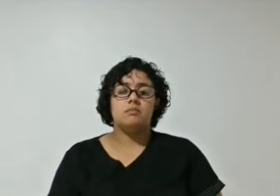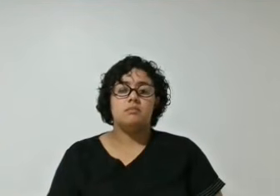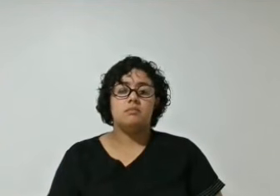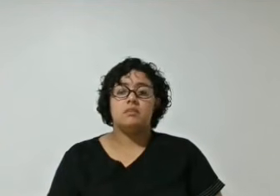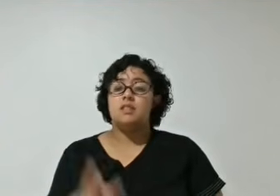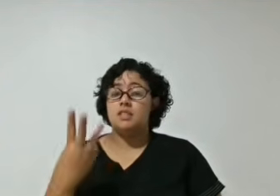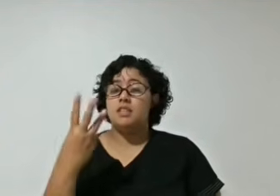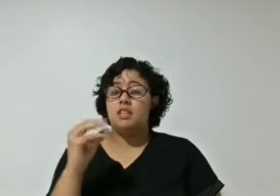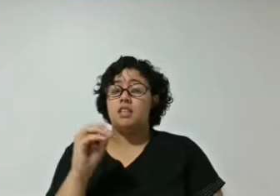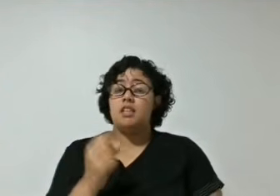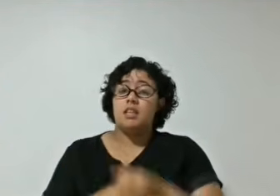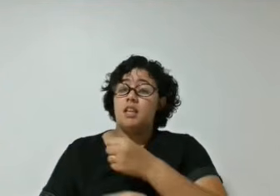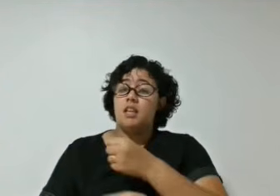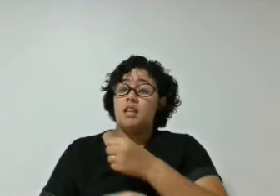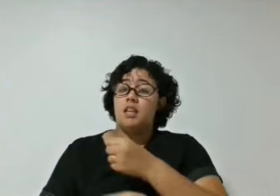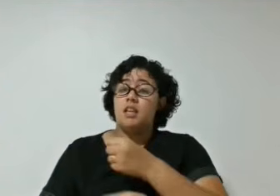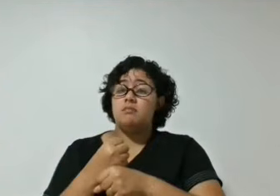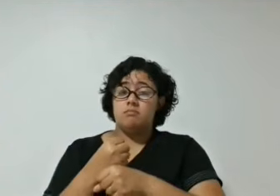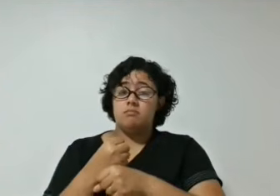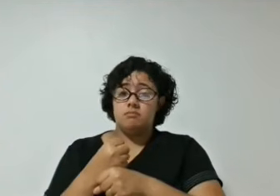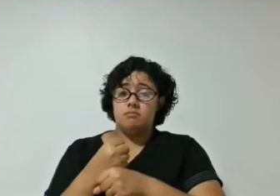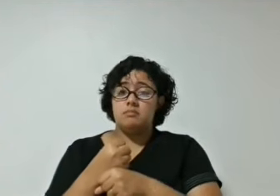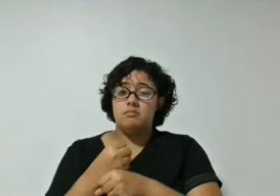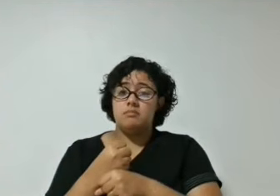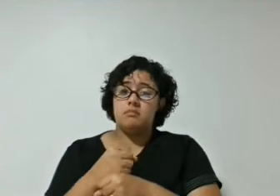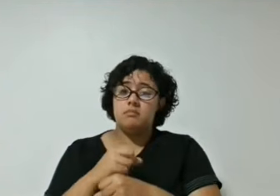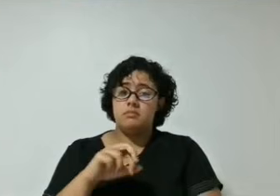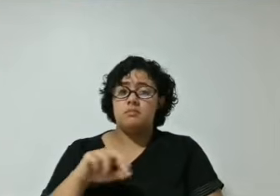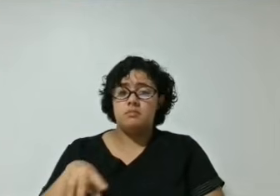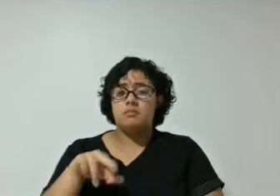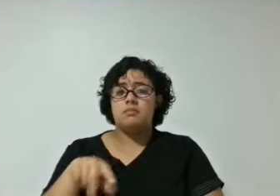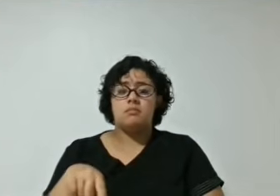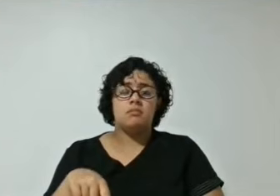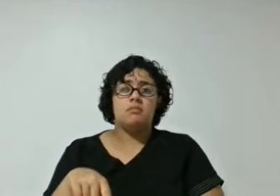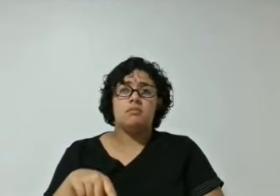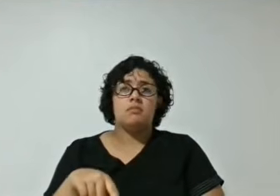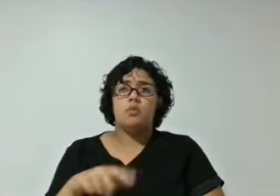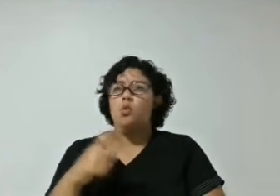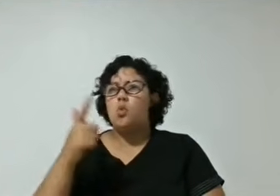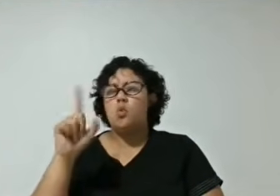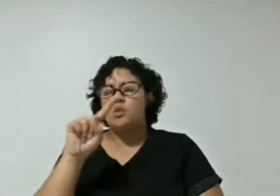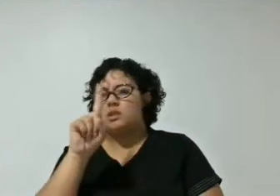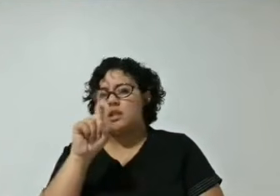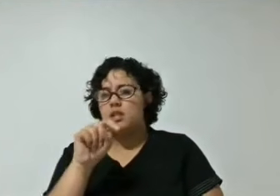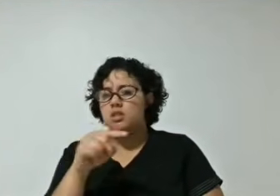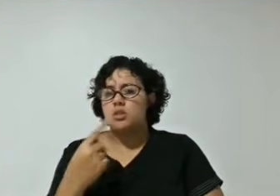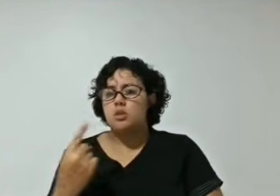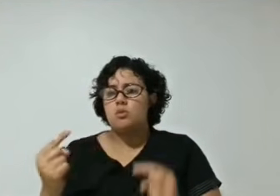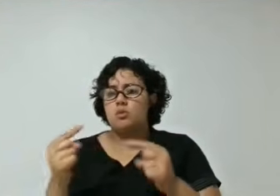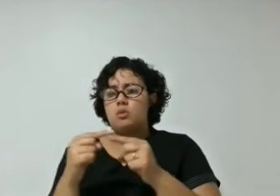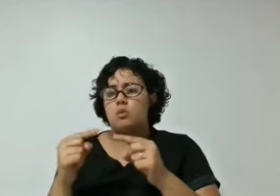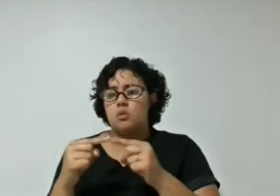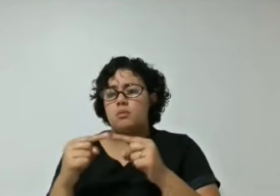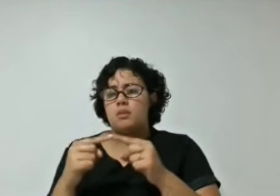era extremamente, não mais vulnerável, mas tinham outras questões, né, com relação à violência e tal, tanto que as